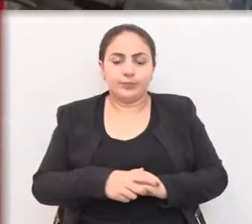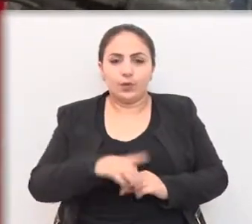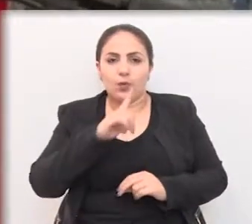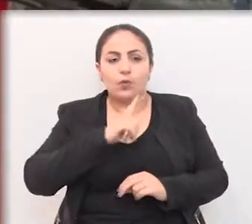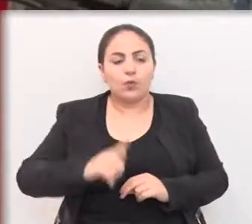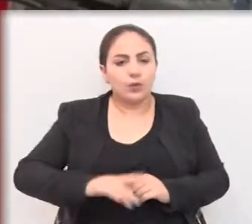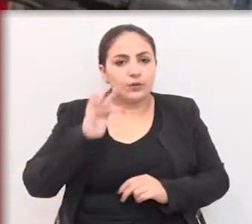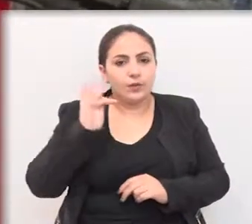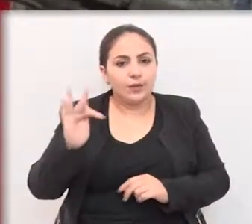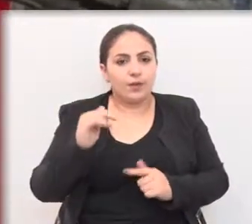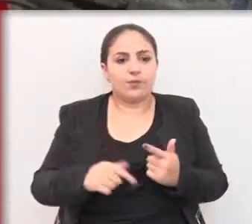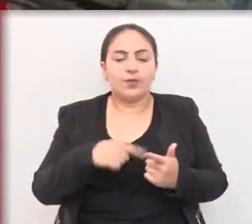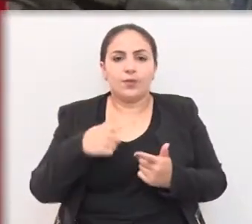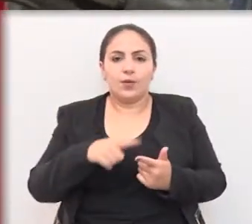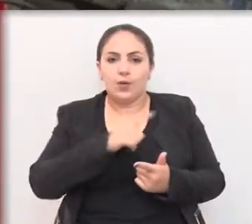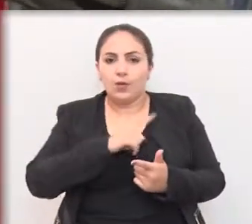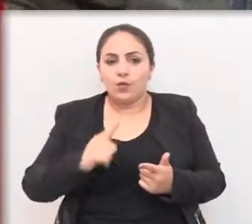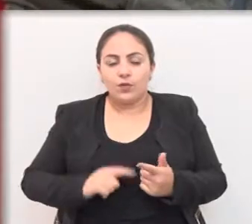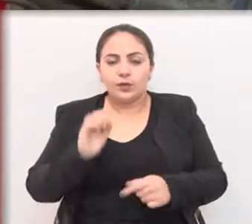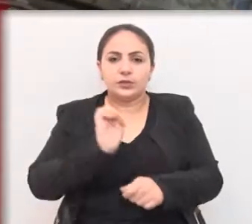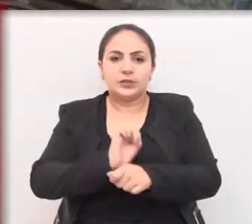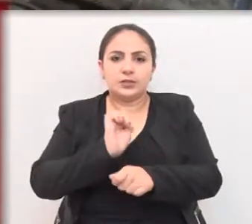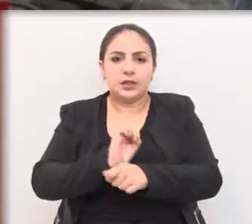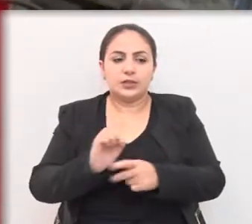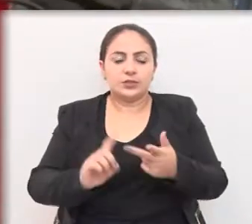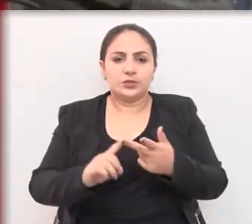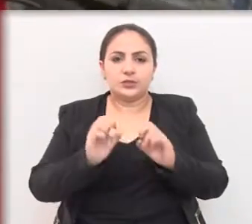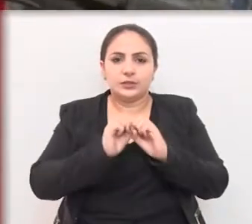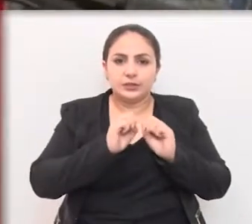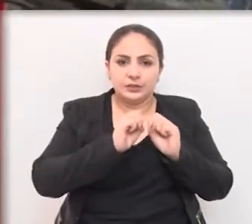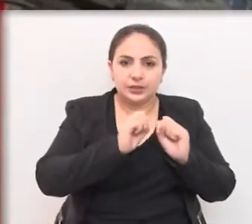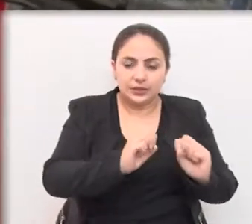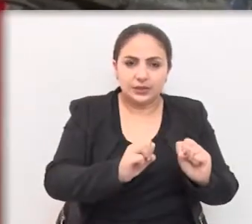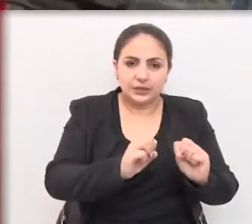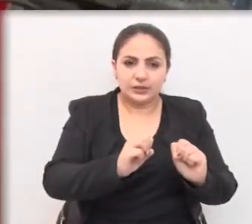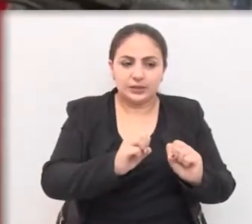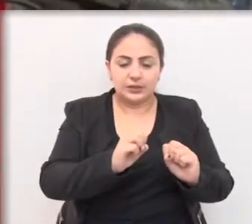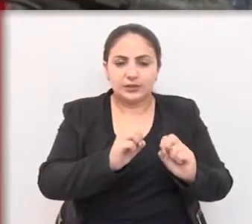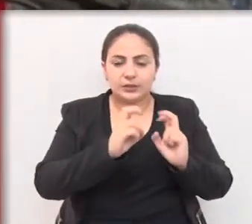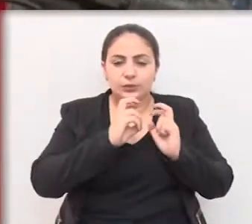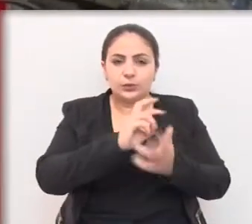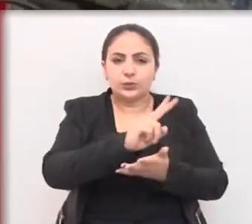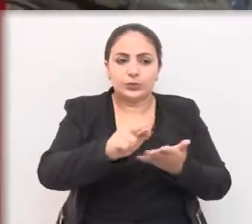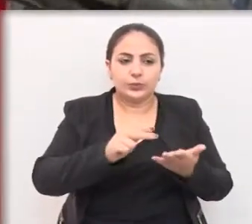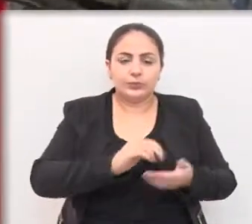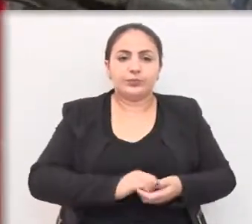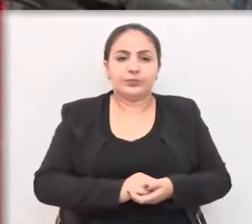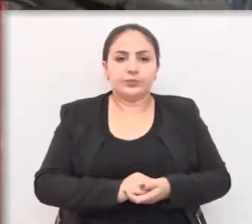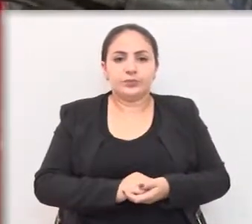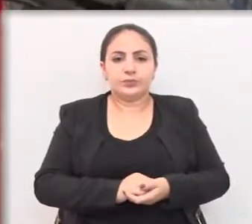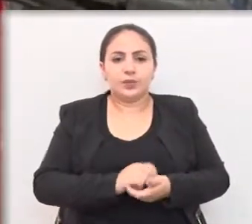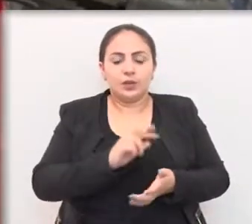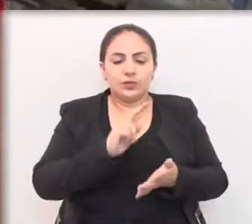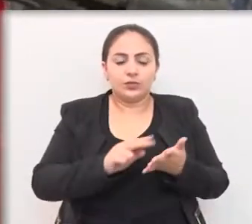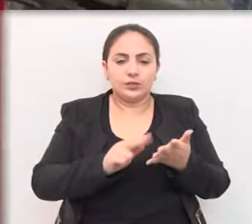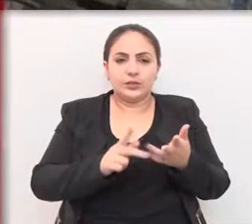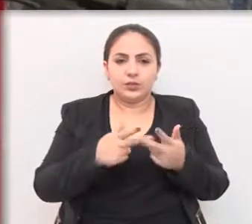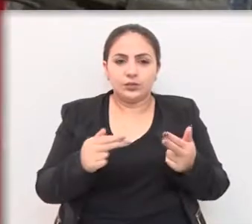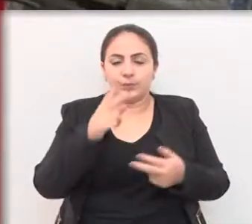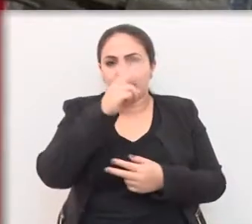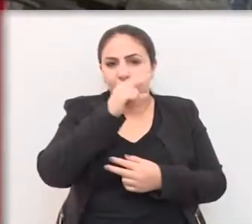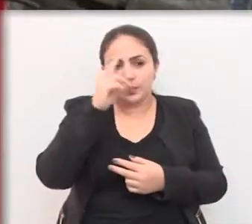pessoas. Governo Federal, Governo do Estado, Secretaria de Transportes, Departamento